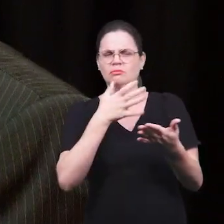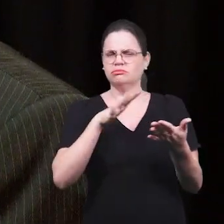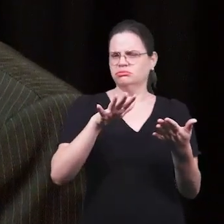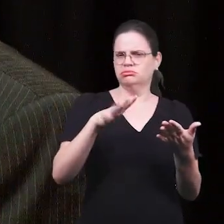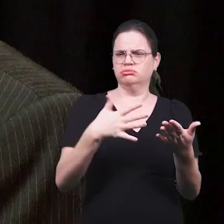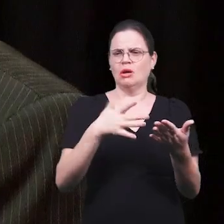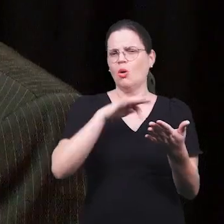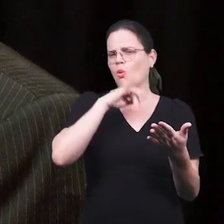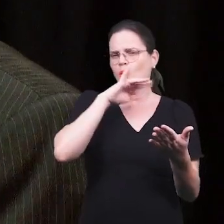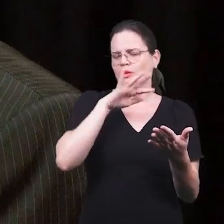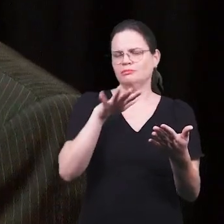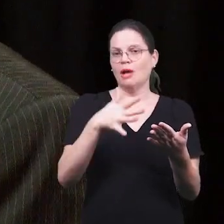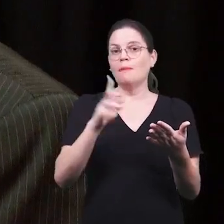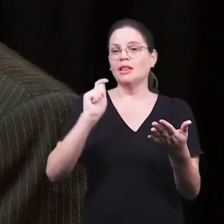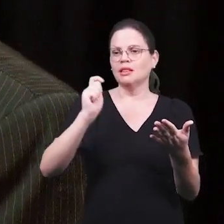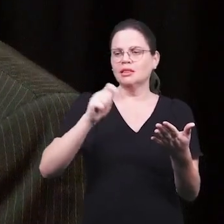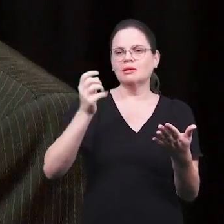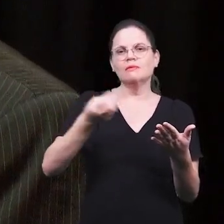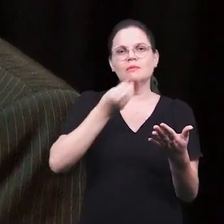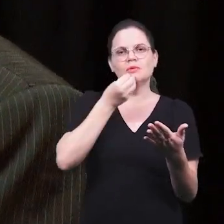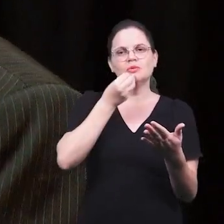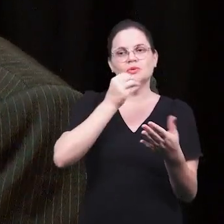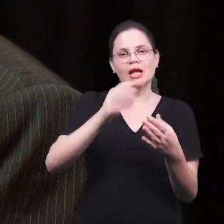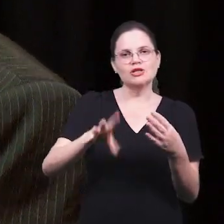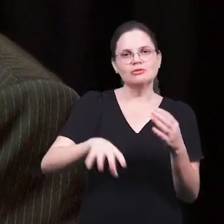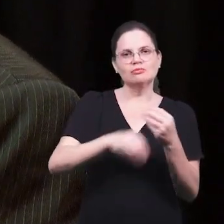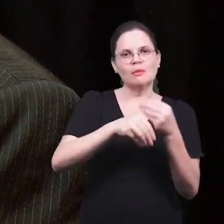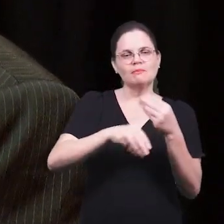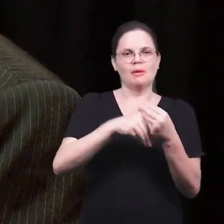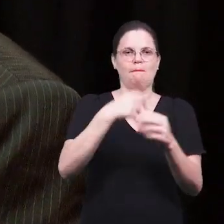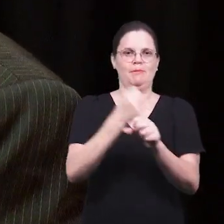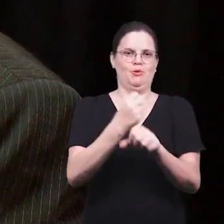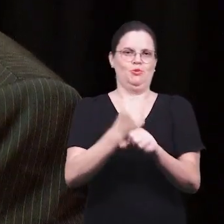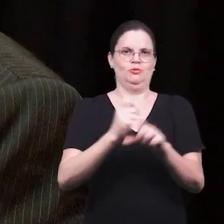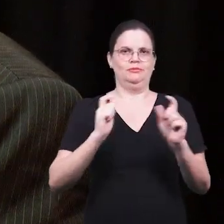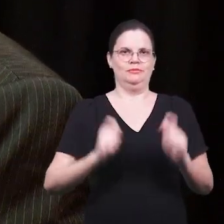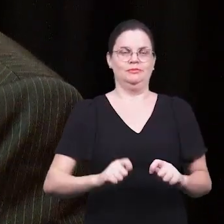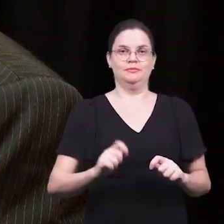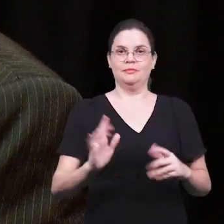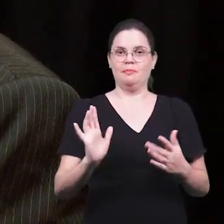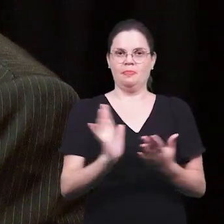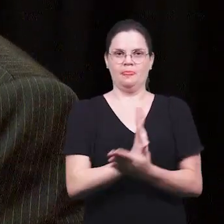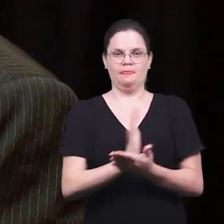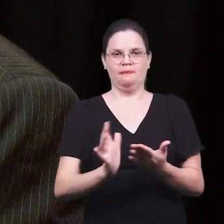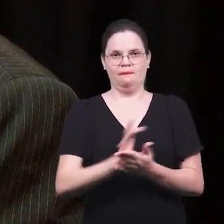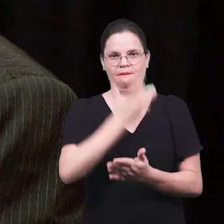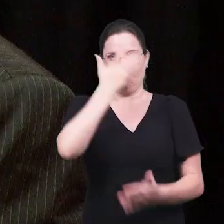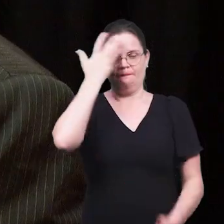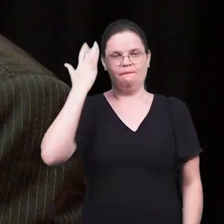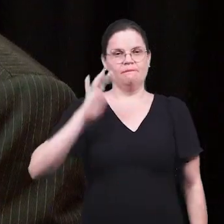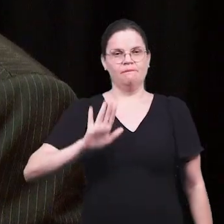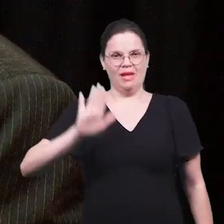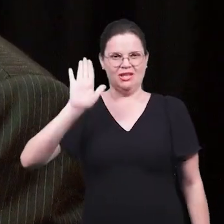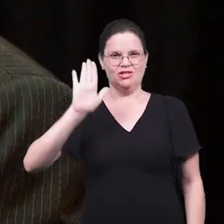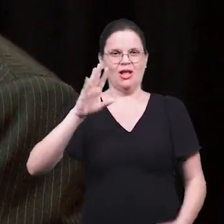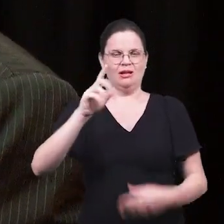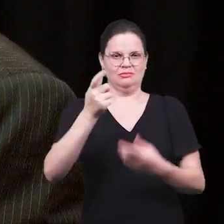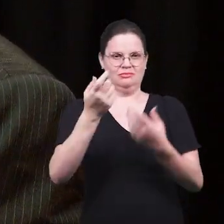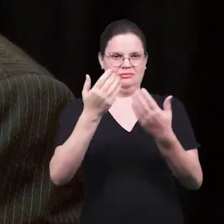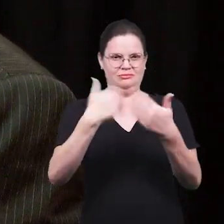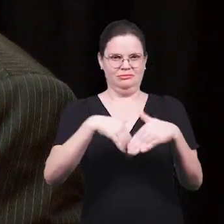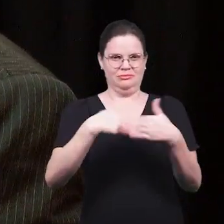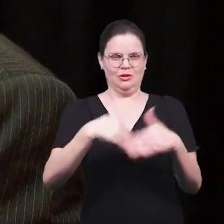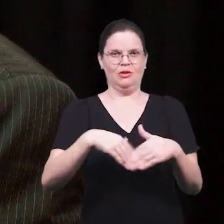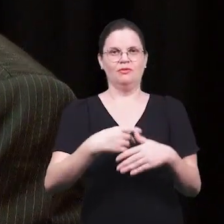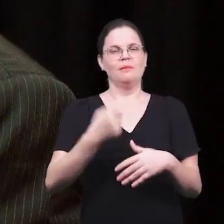a oportunidade de conseguir alguns pontos a mais. Alguns candidatos se enganam quando pensam que entrar